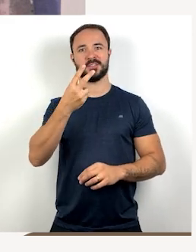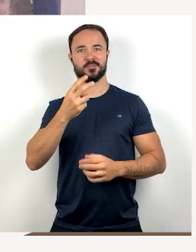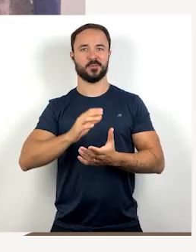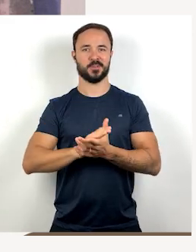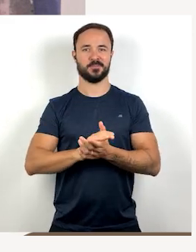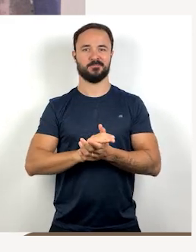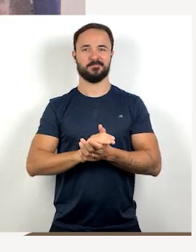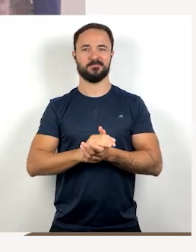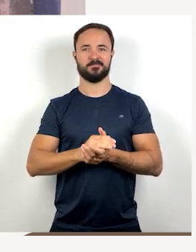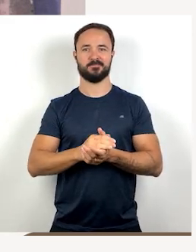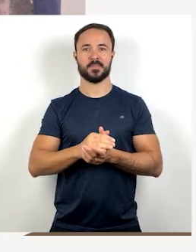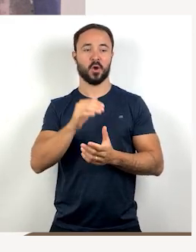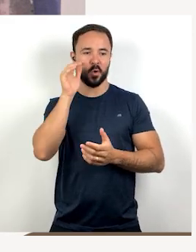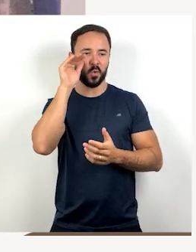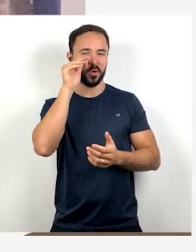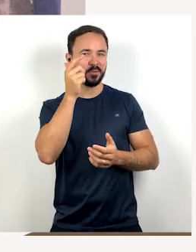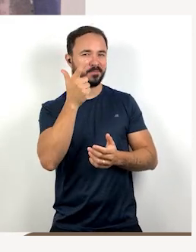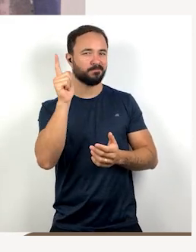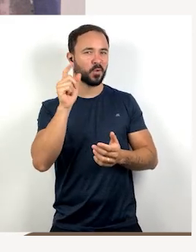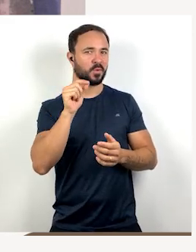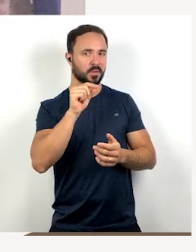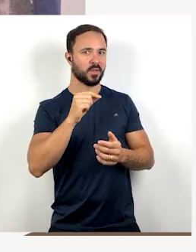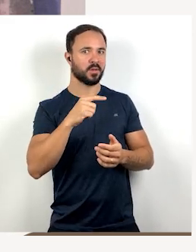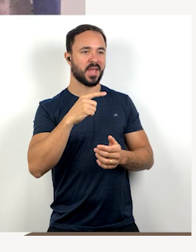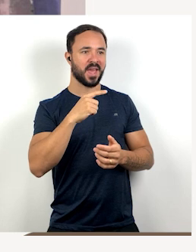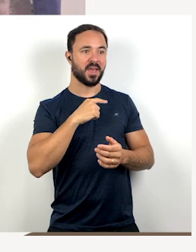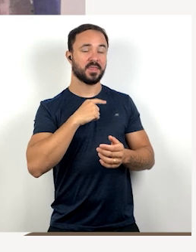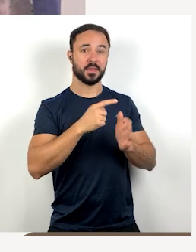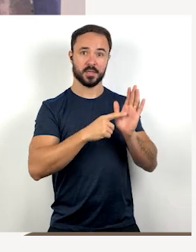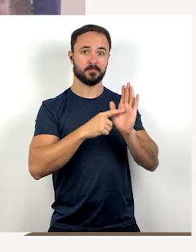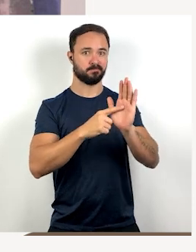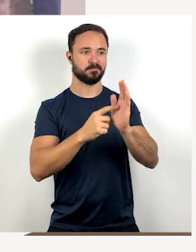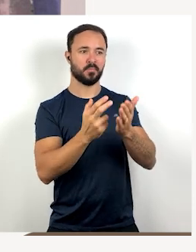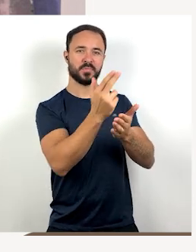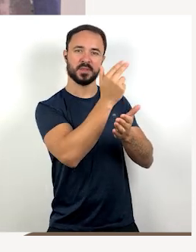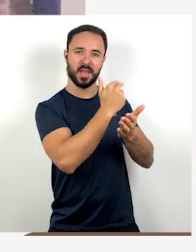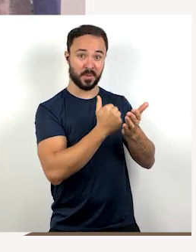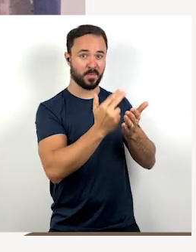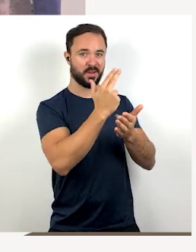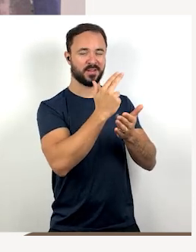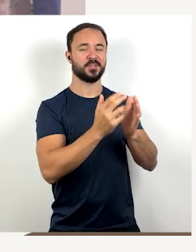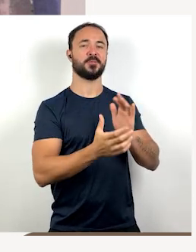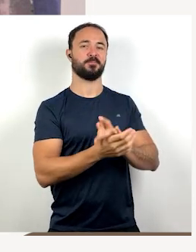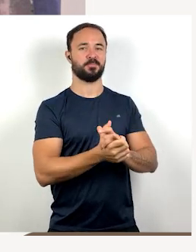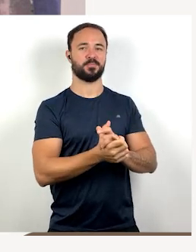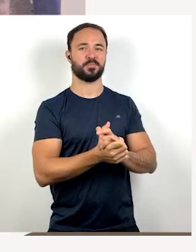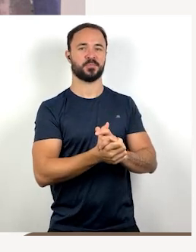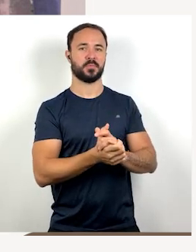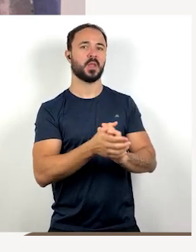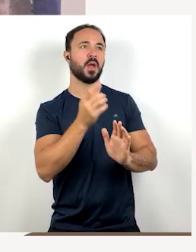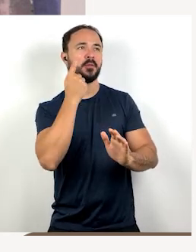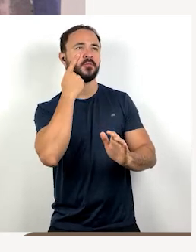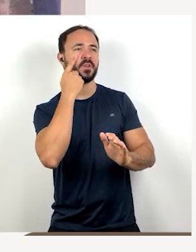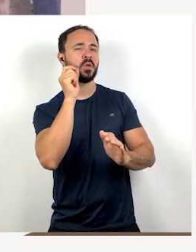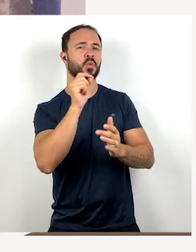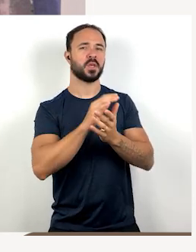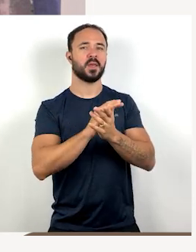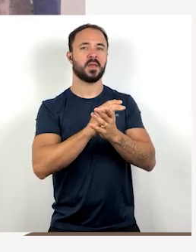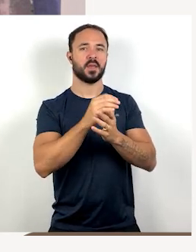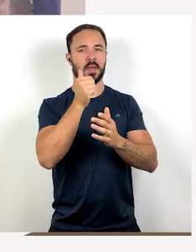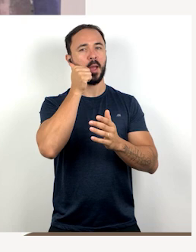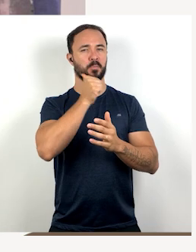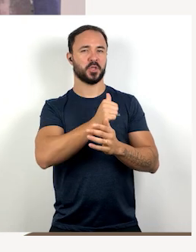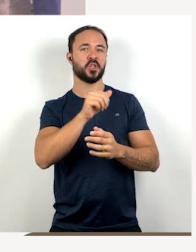1942. E aquela outra observação que eu havia falado. No centro da imagem aqui, dessa primeira página, a gente tem